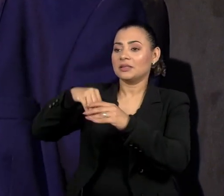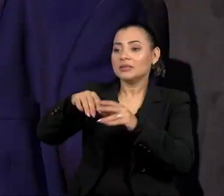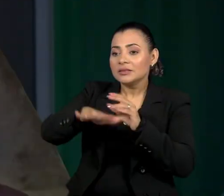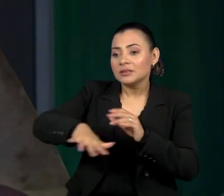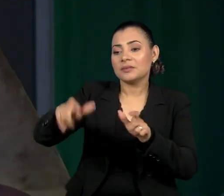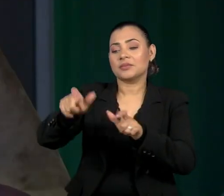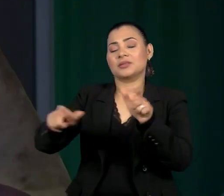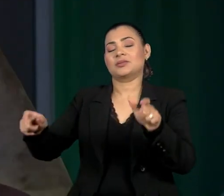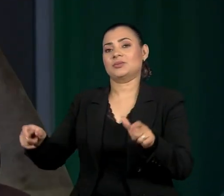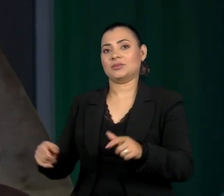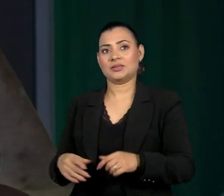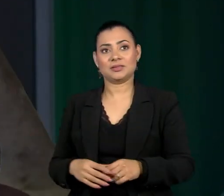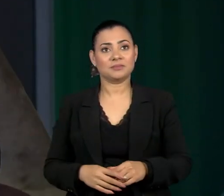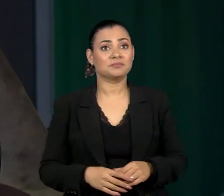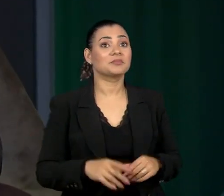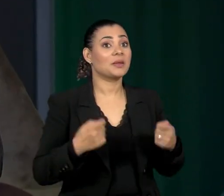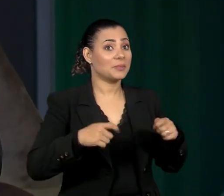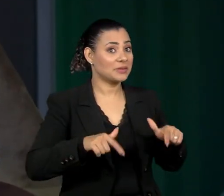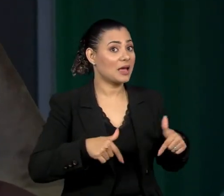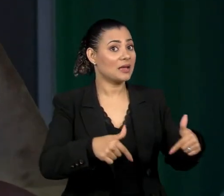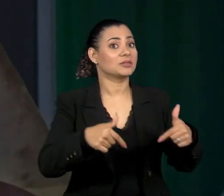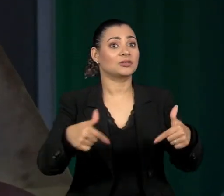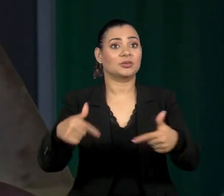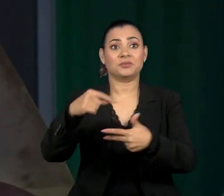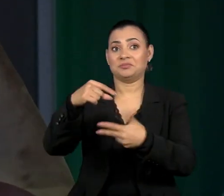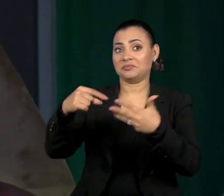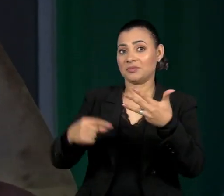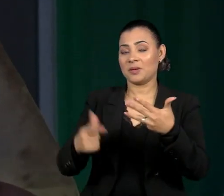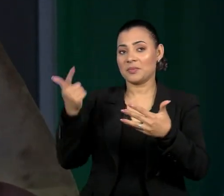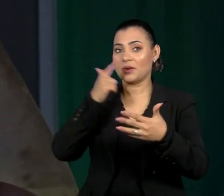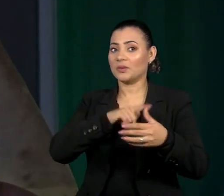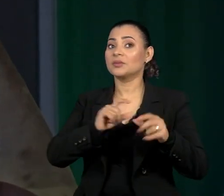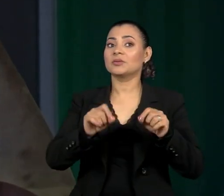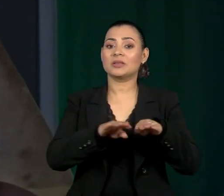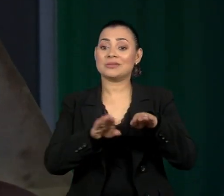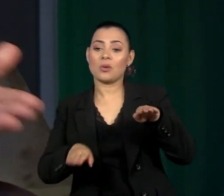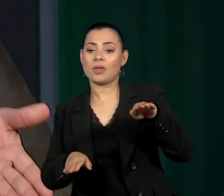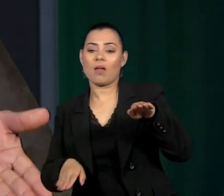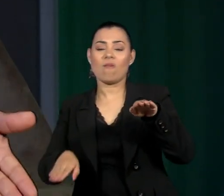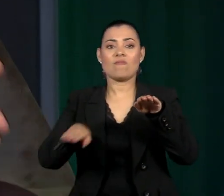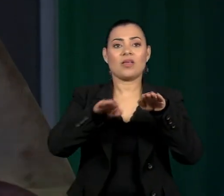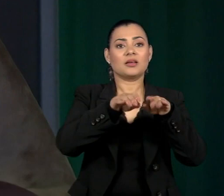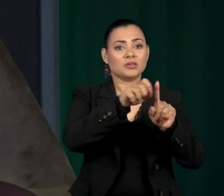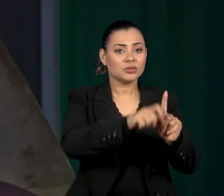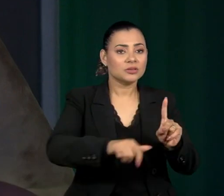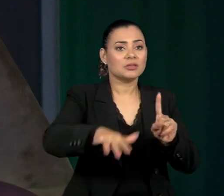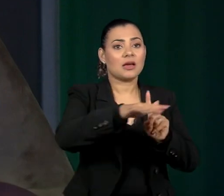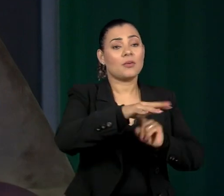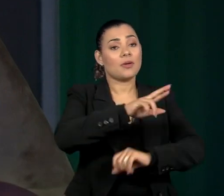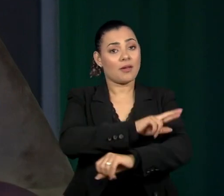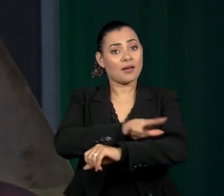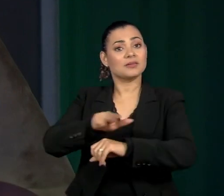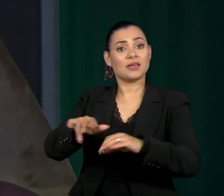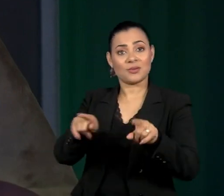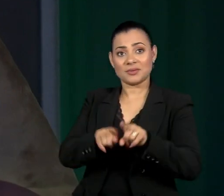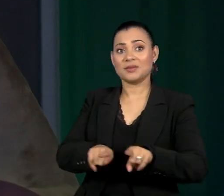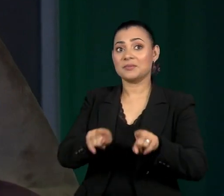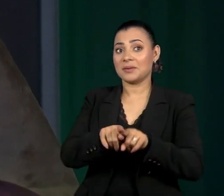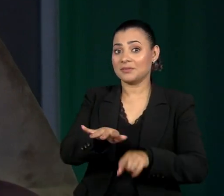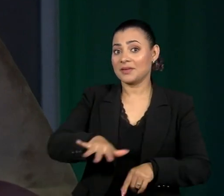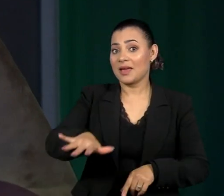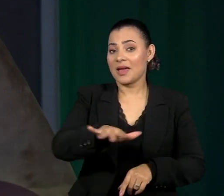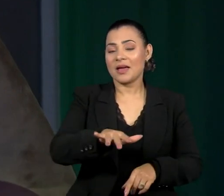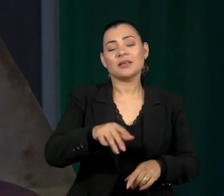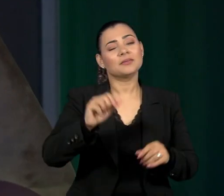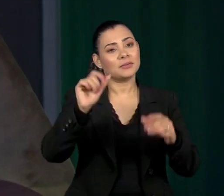as pessoas. É preciso muitas ações afirmativas para combater as desigualdades sociais e raciais nessa área. Mas